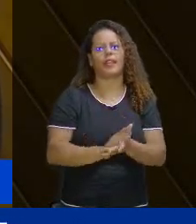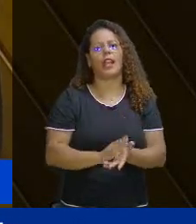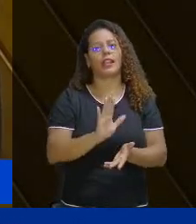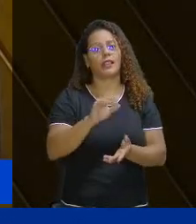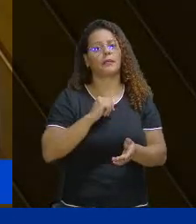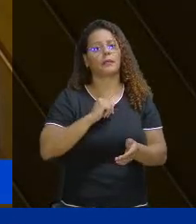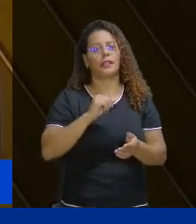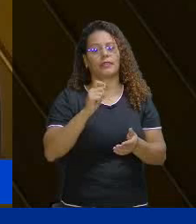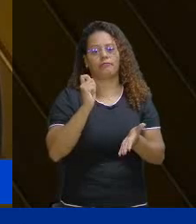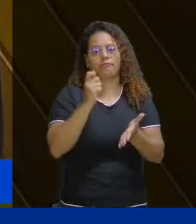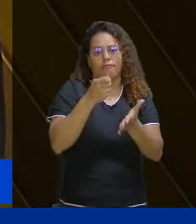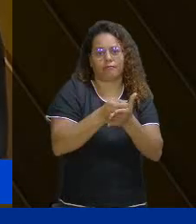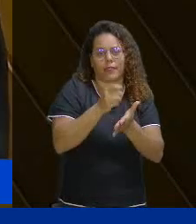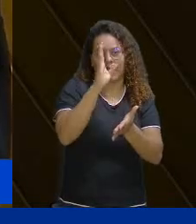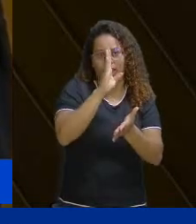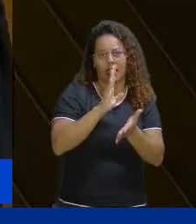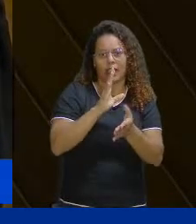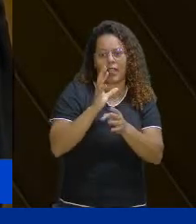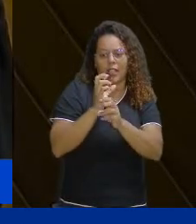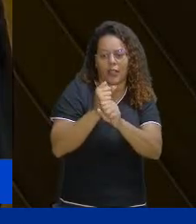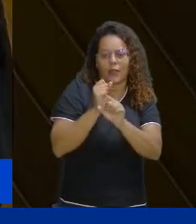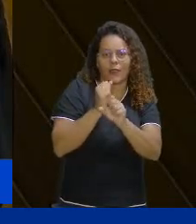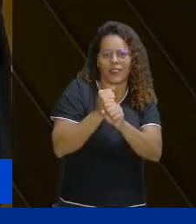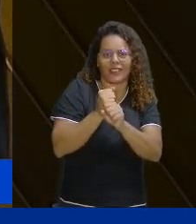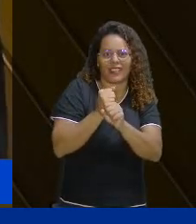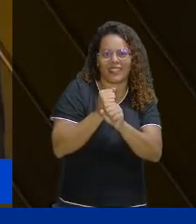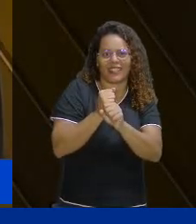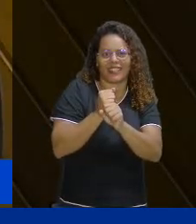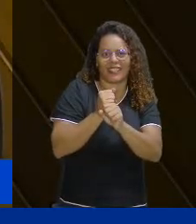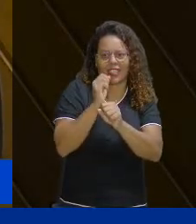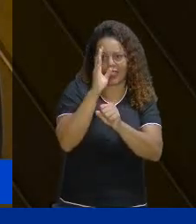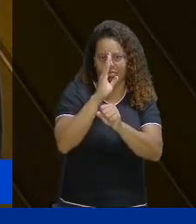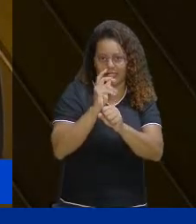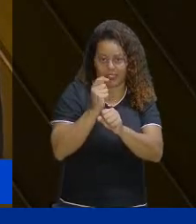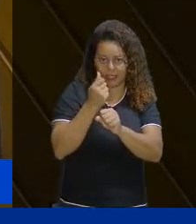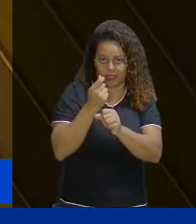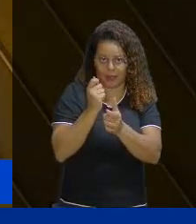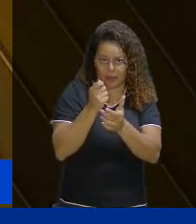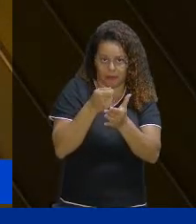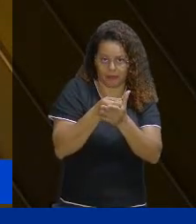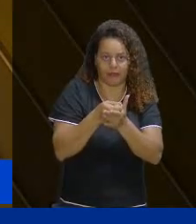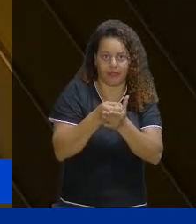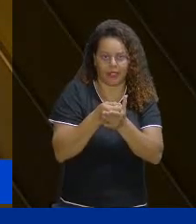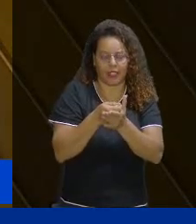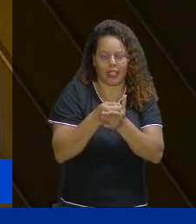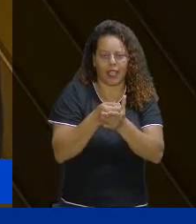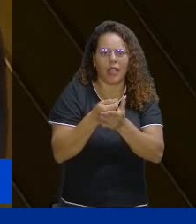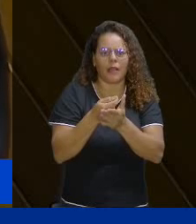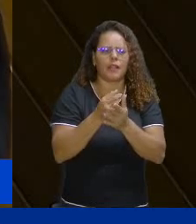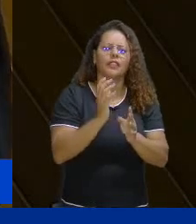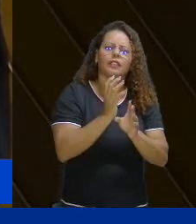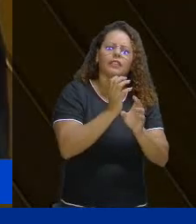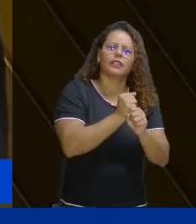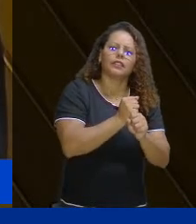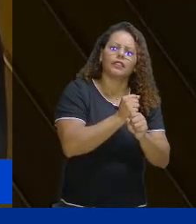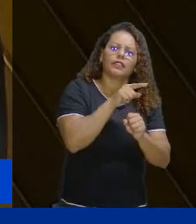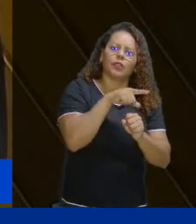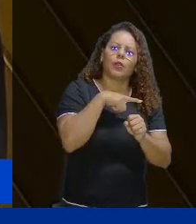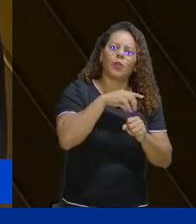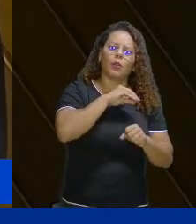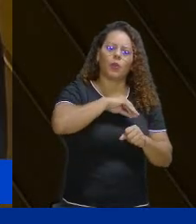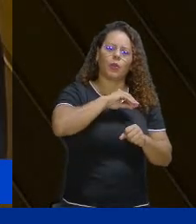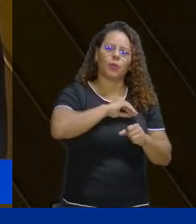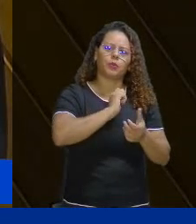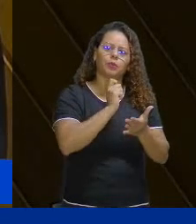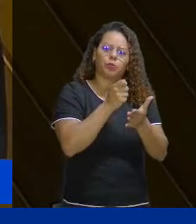a gratificação da atividade judiciária é calculada tomando por base o vencimento básico. Agora, se nós integrarmos